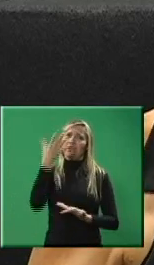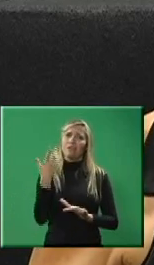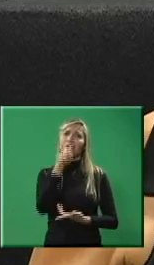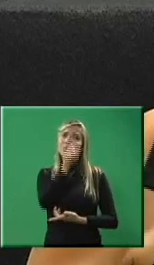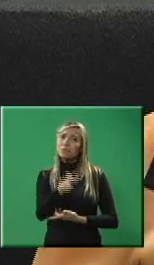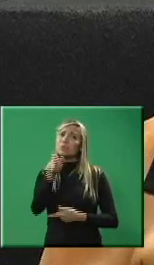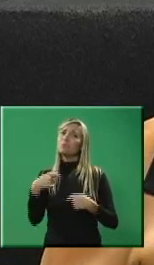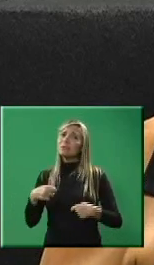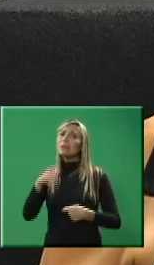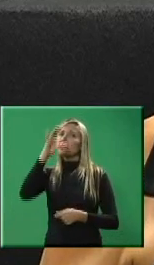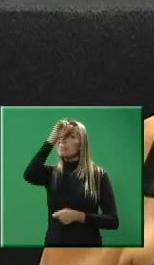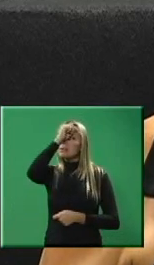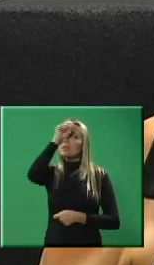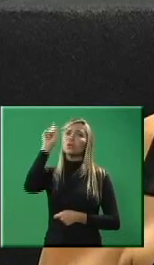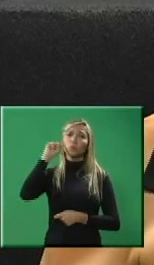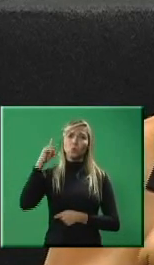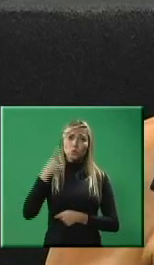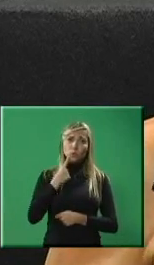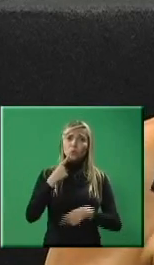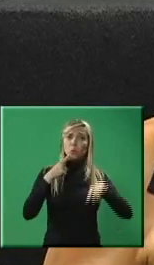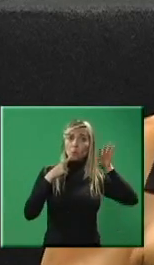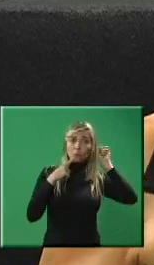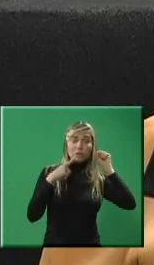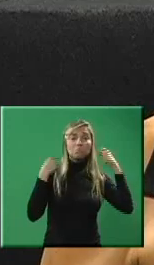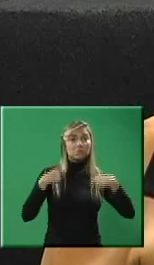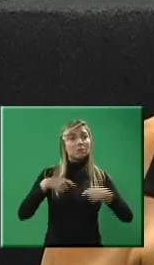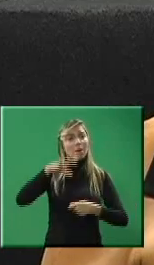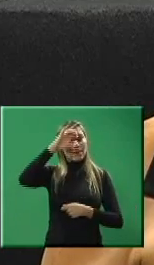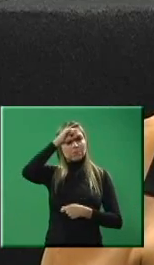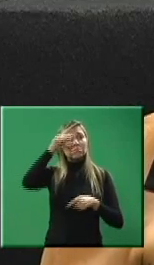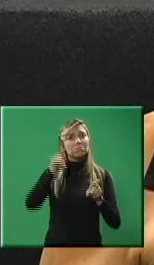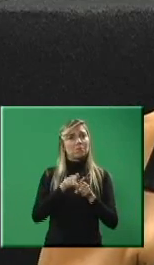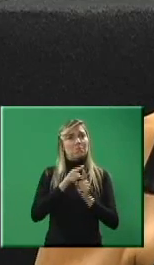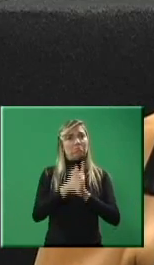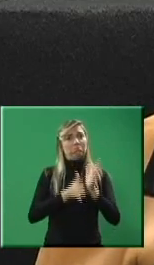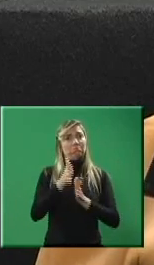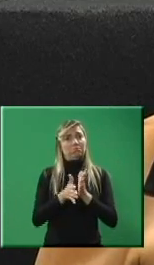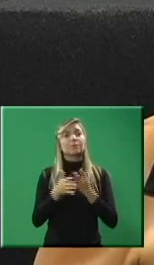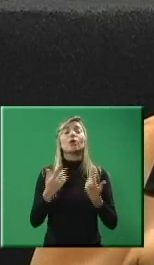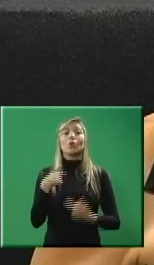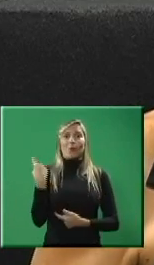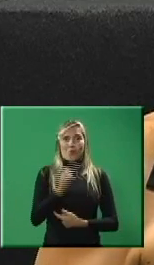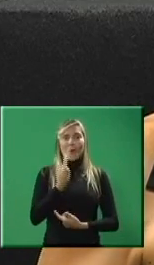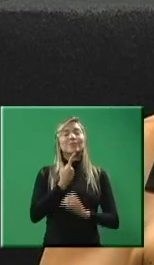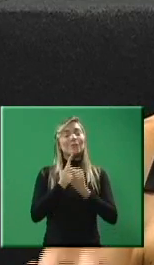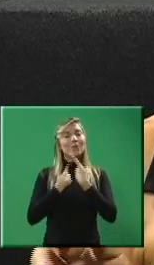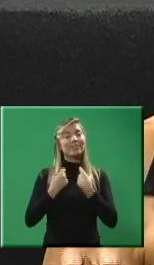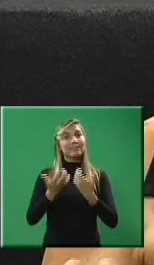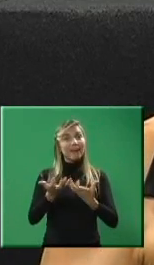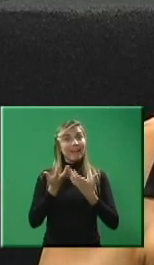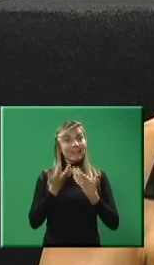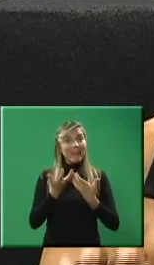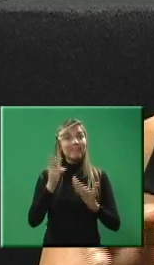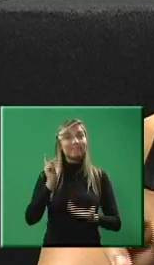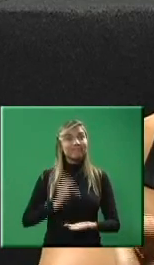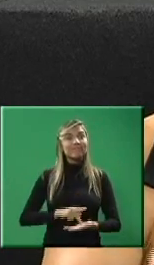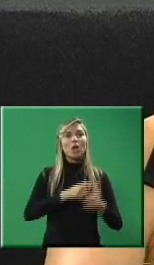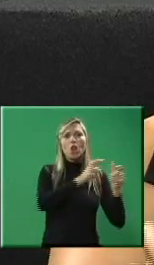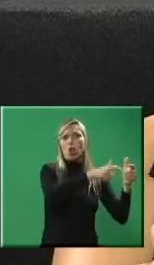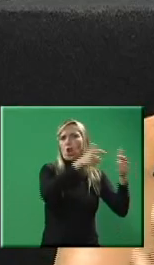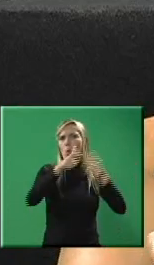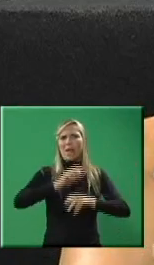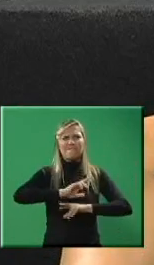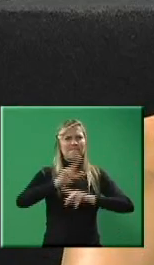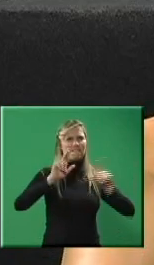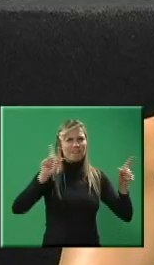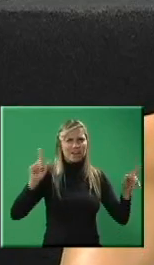que as pessoas aprendam, tanto surdos quanto ouvintes. Então, a nossa ideia é buscar também, dentro desses